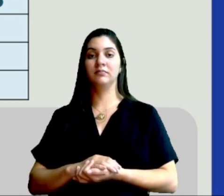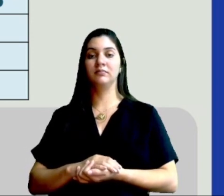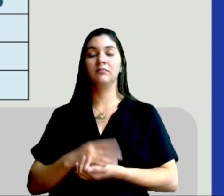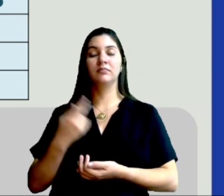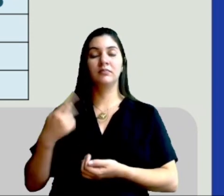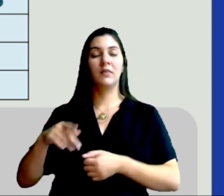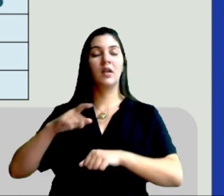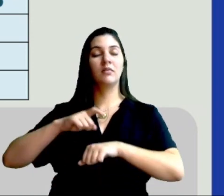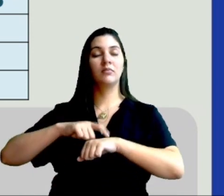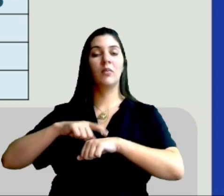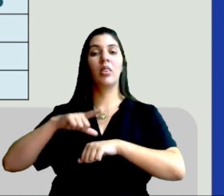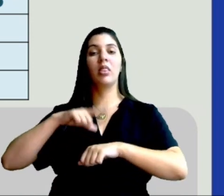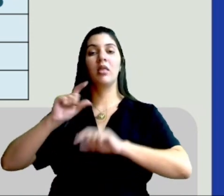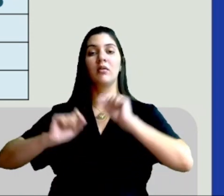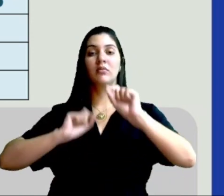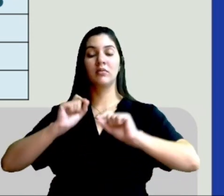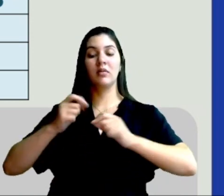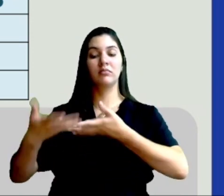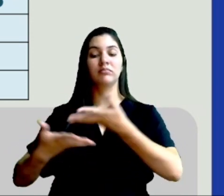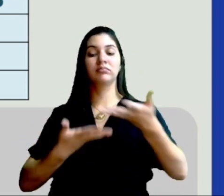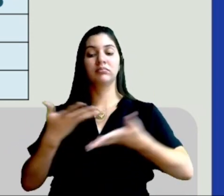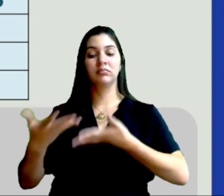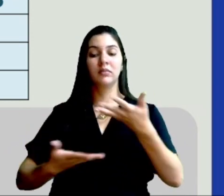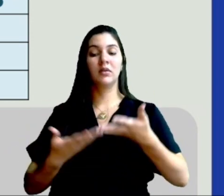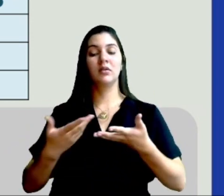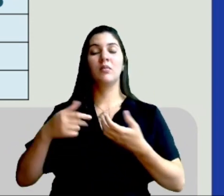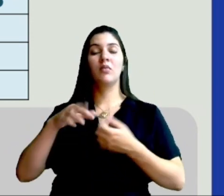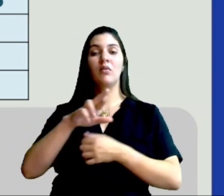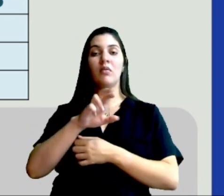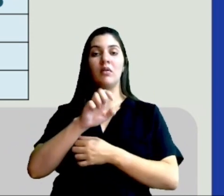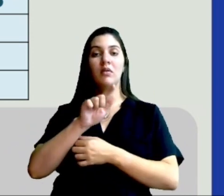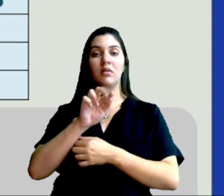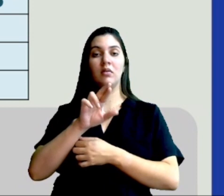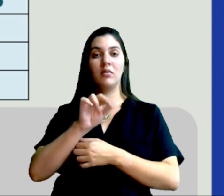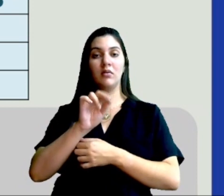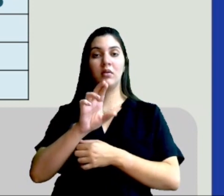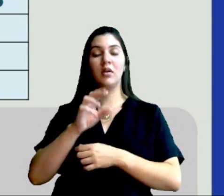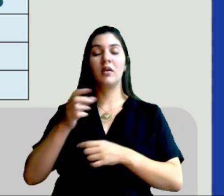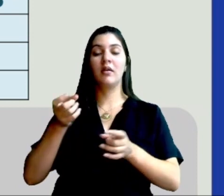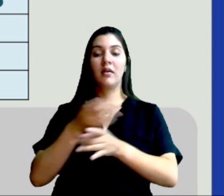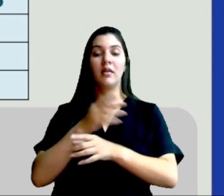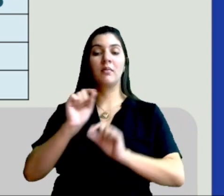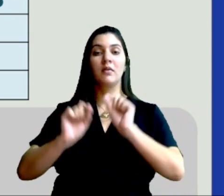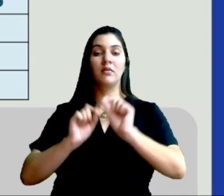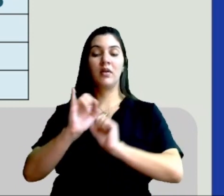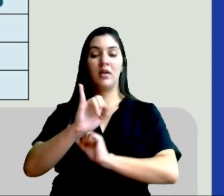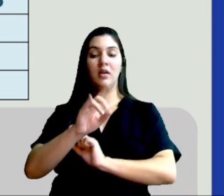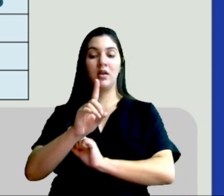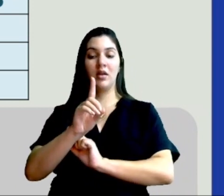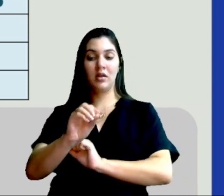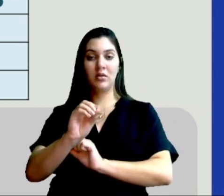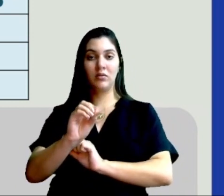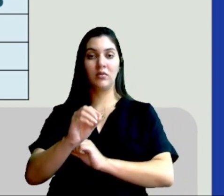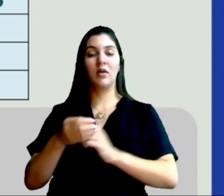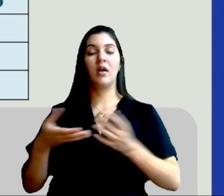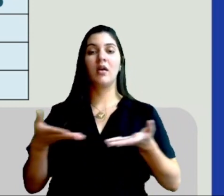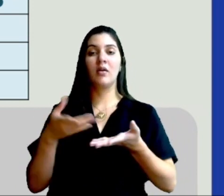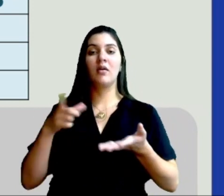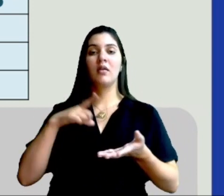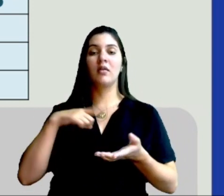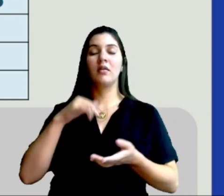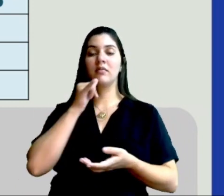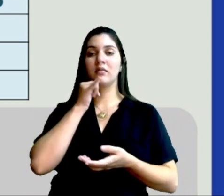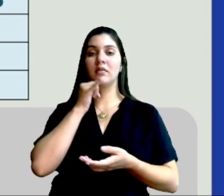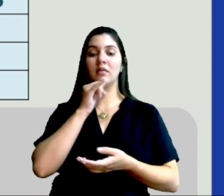nesse caso, a gente tem um particípio regular, que é com a terminação ido. Aí, a gente